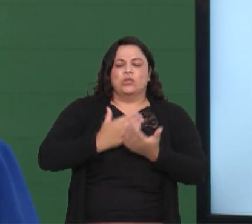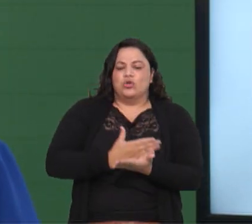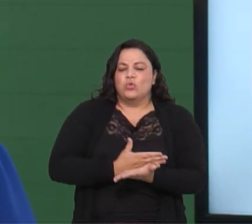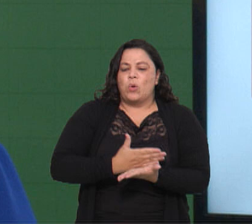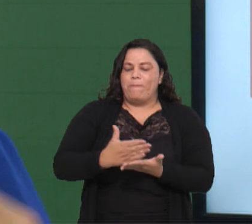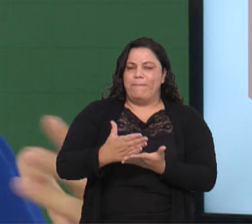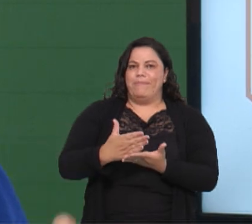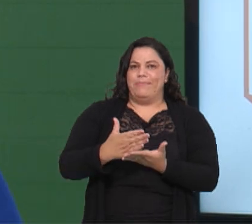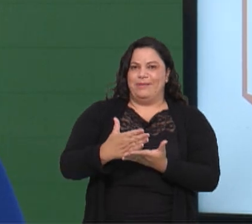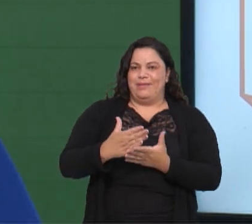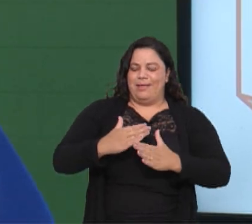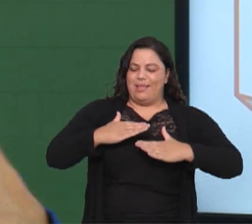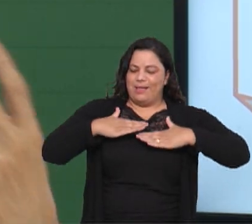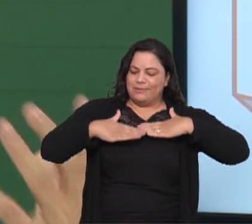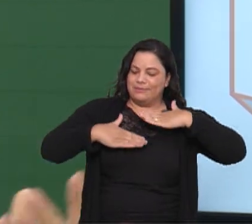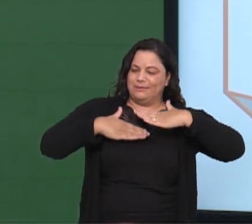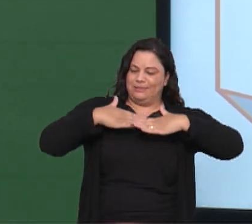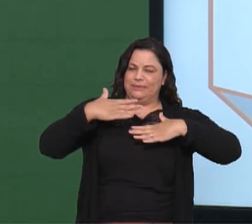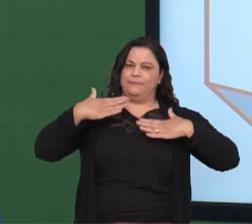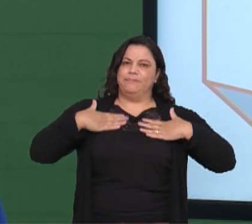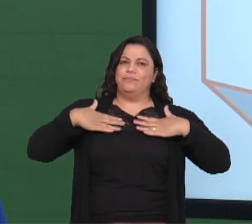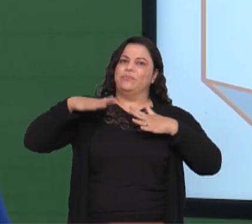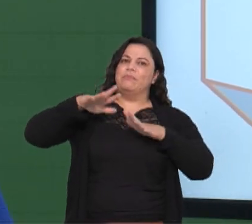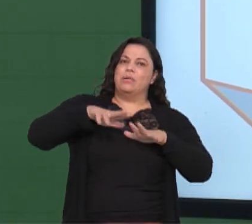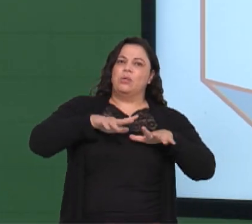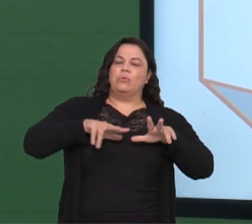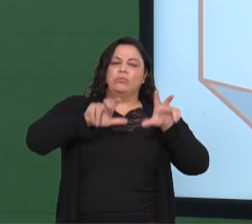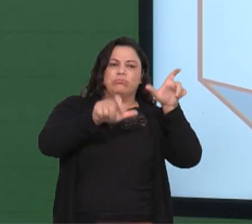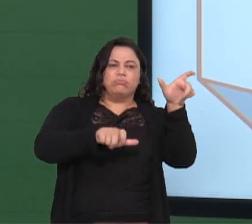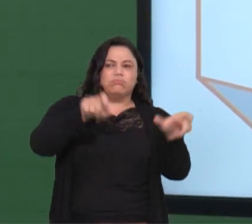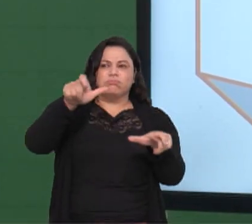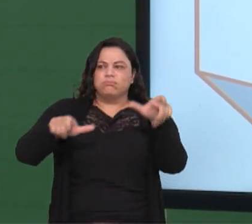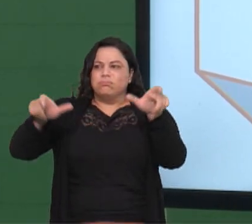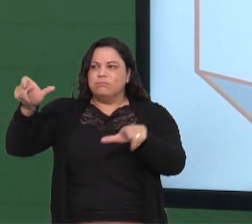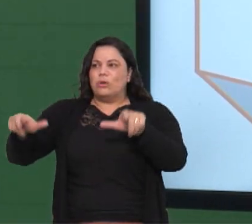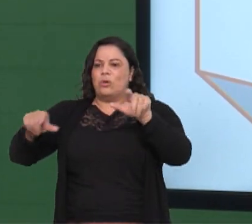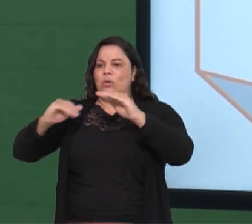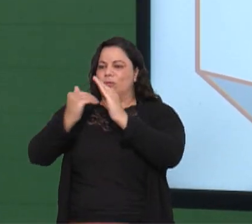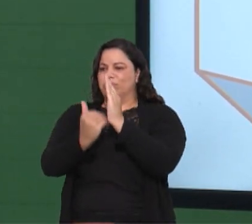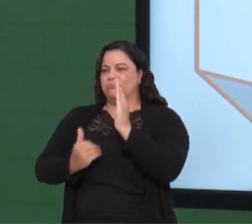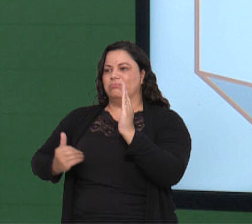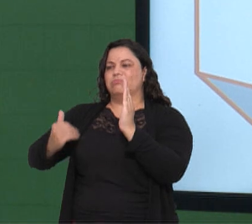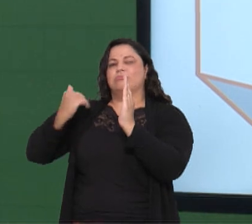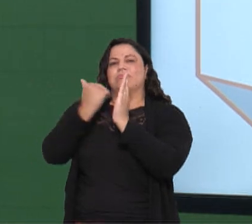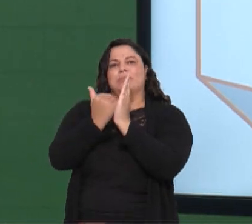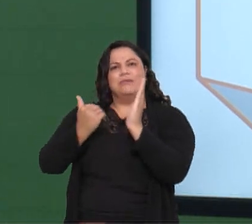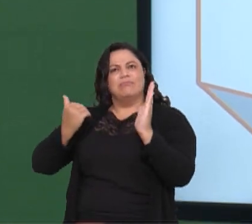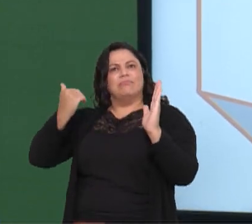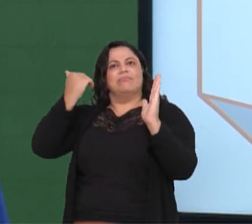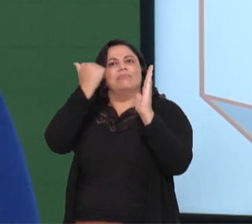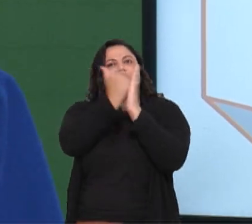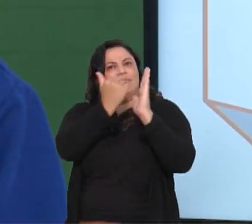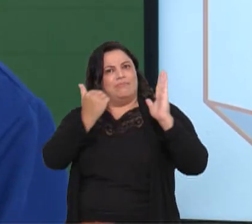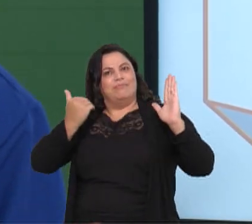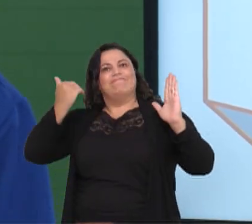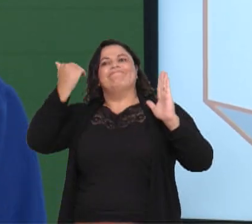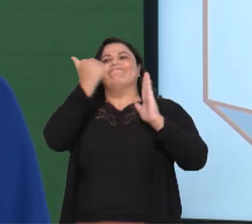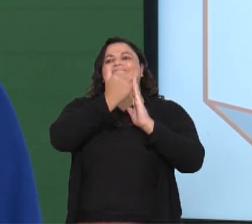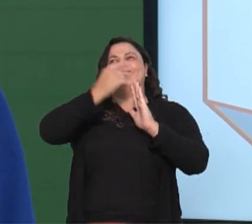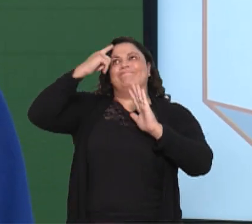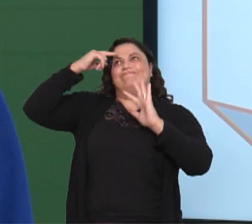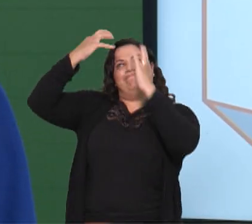mundo sensível, começa pelos corpos que estão ao seu redor, mas ultrapassa eles e vai ascender as